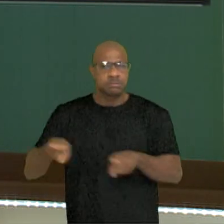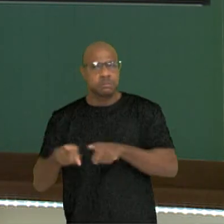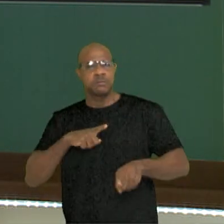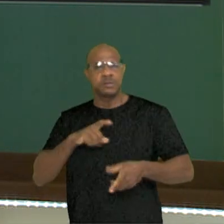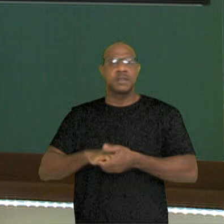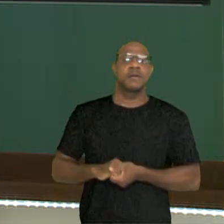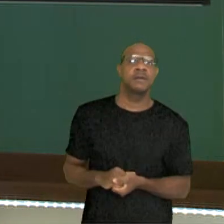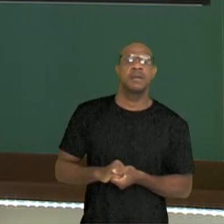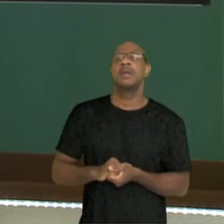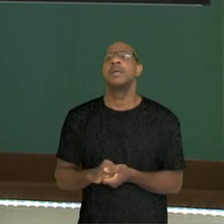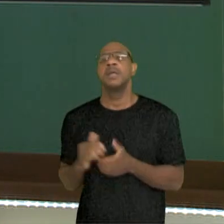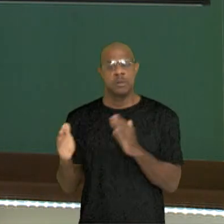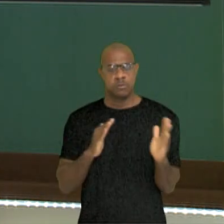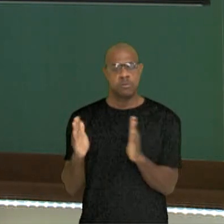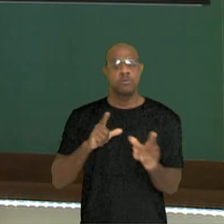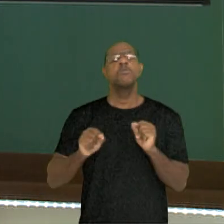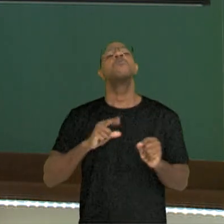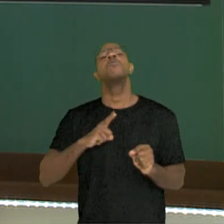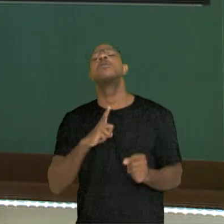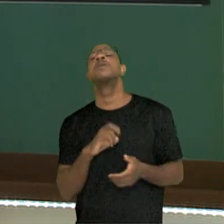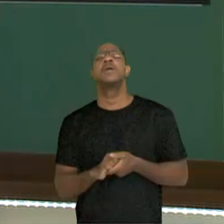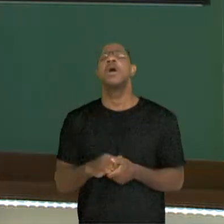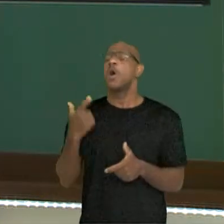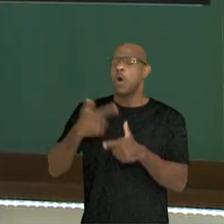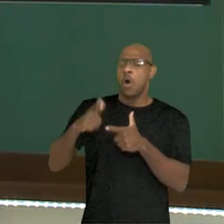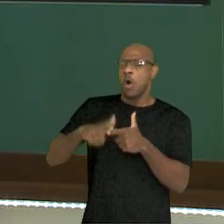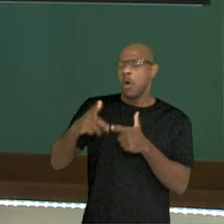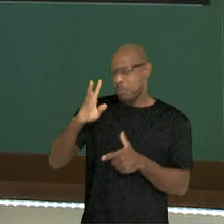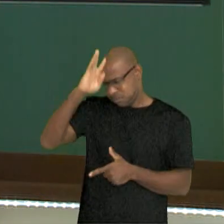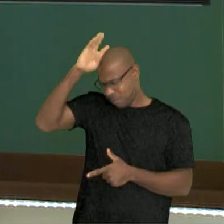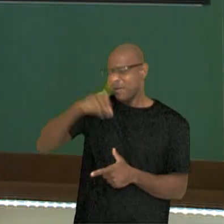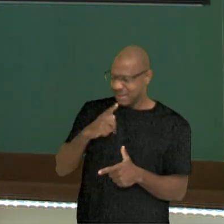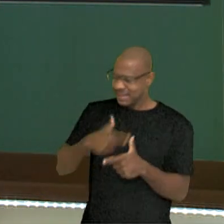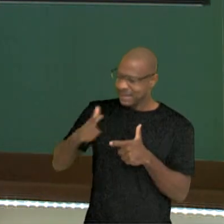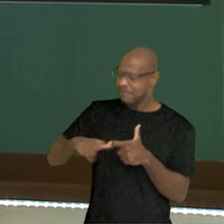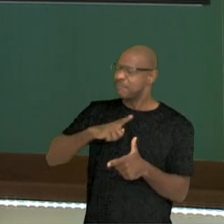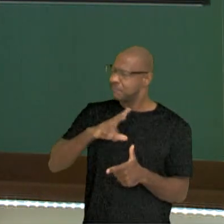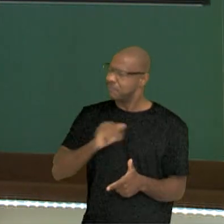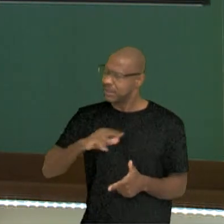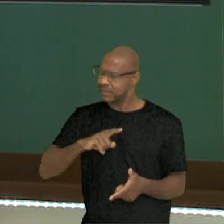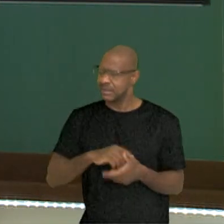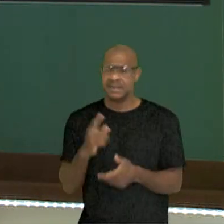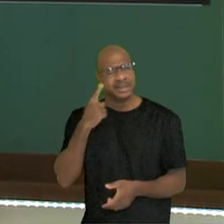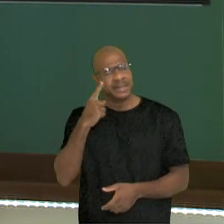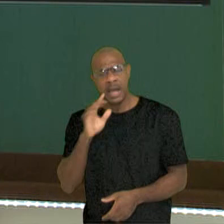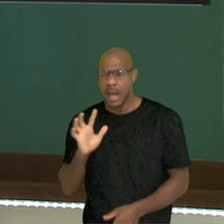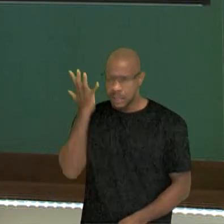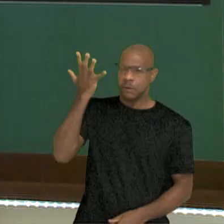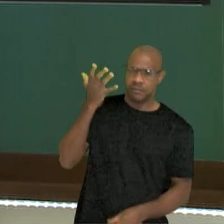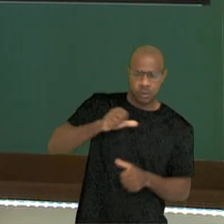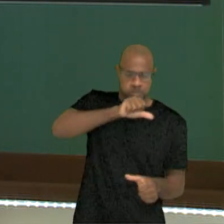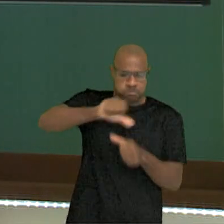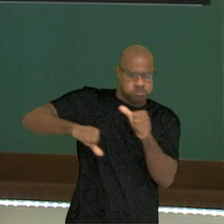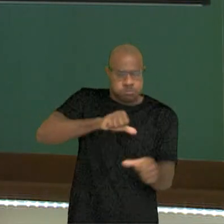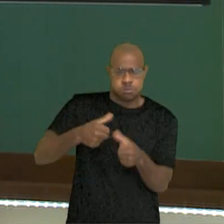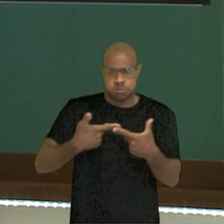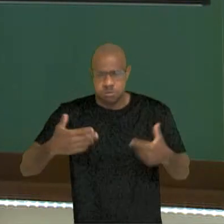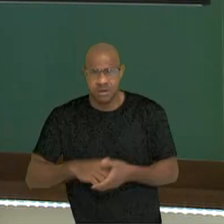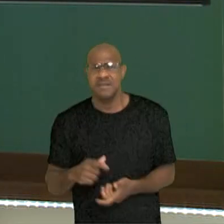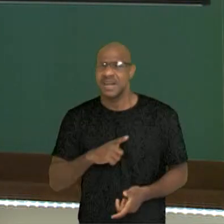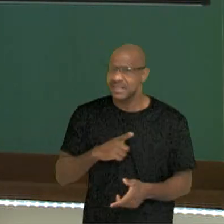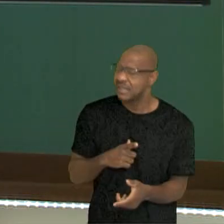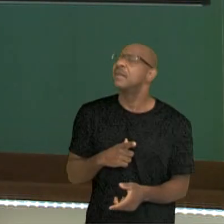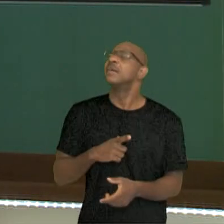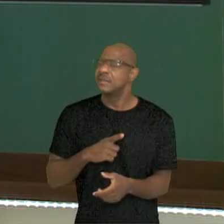escravidão e Roma vai continuar com um problema lá desde Caio Graco, que tentou resolver com a reforma agrária. Vai continuar tendo